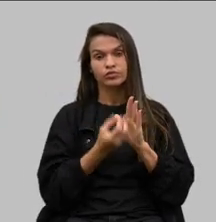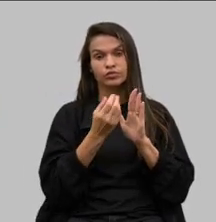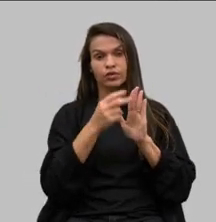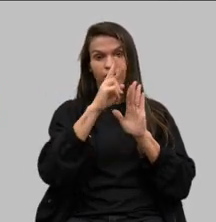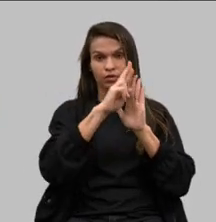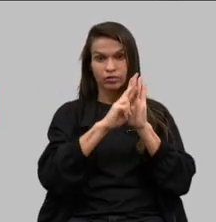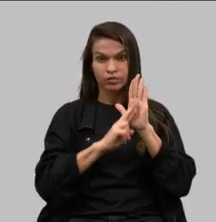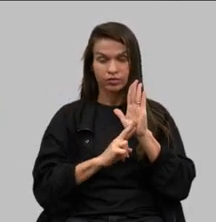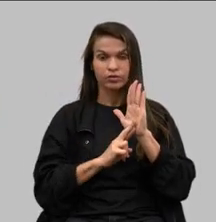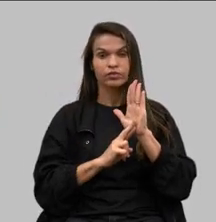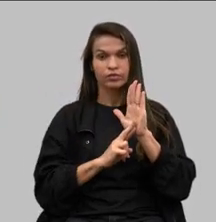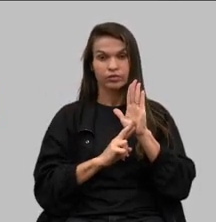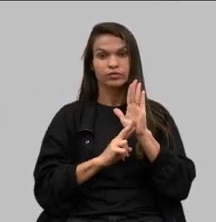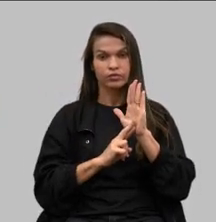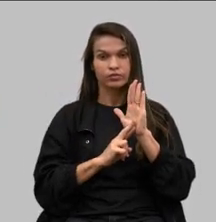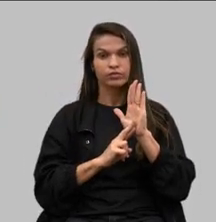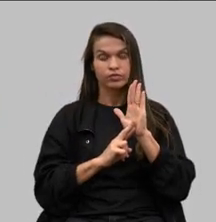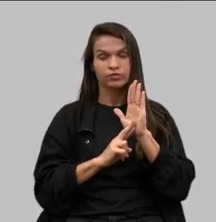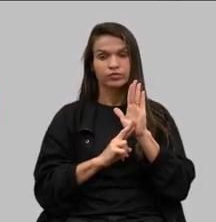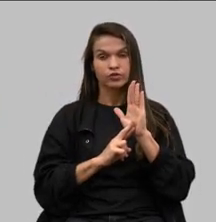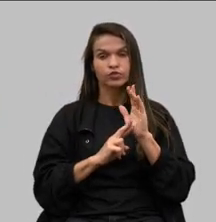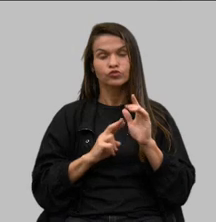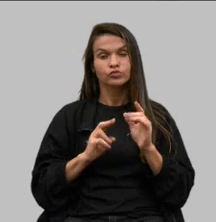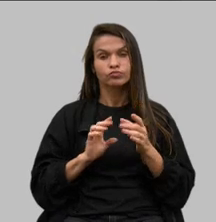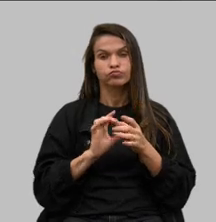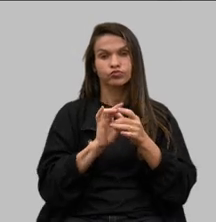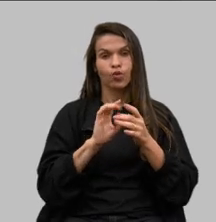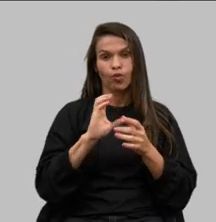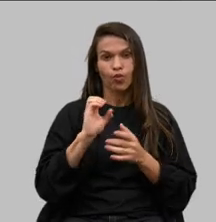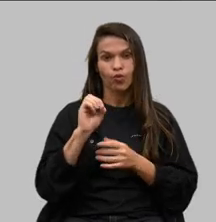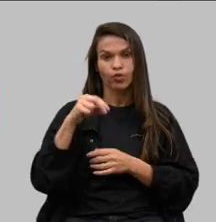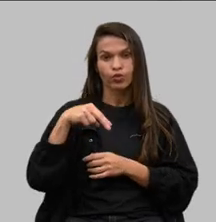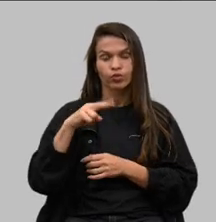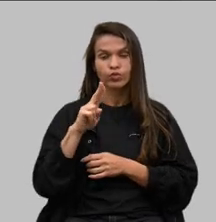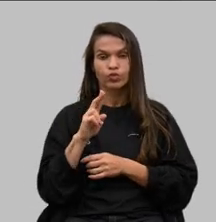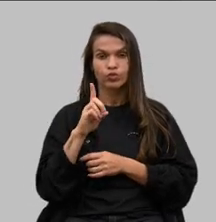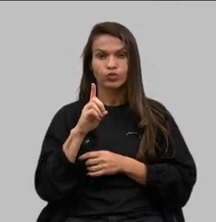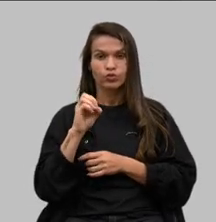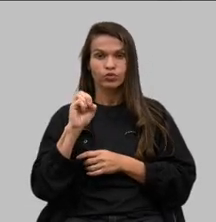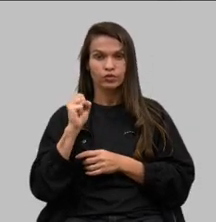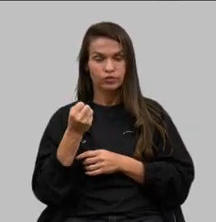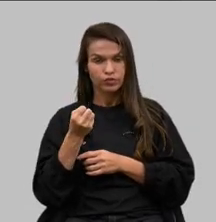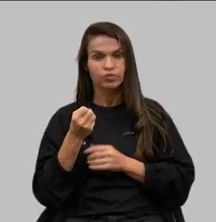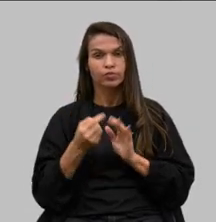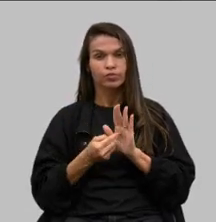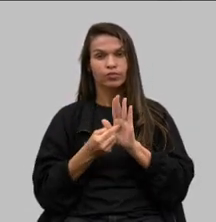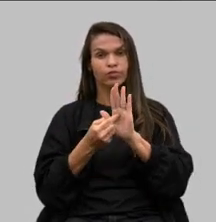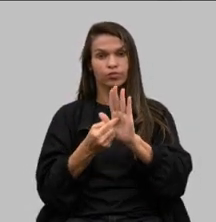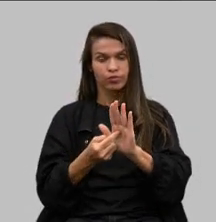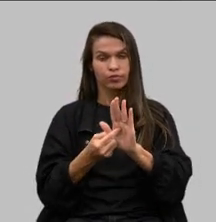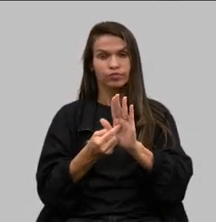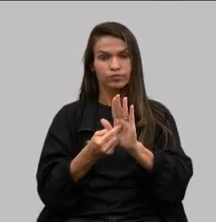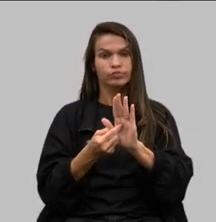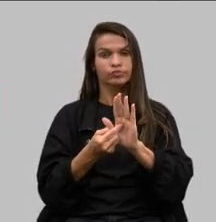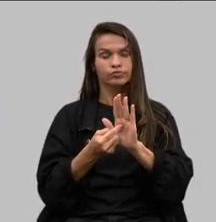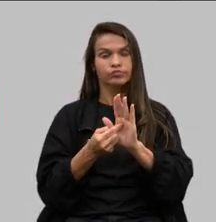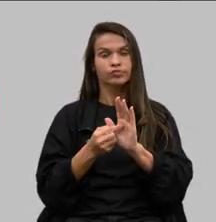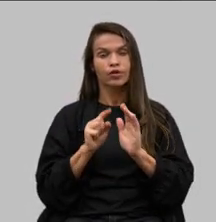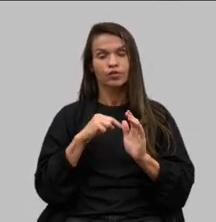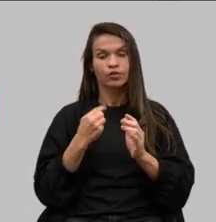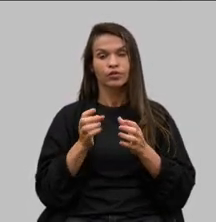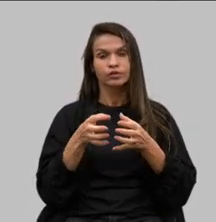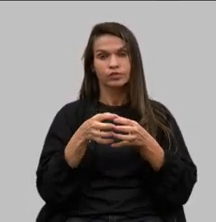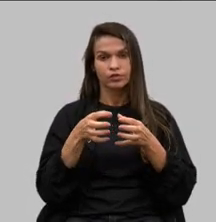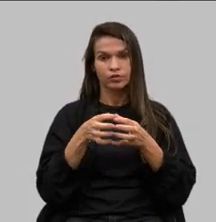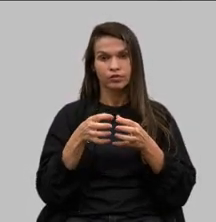parte do comunitas para apoio ao parecer emitido pela nossa equipe então nós temos ali já